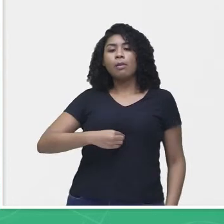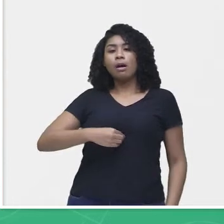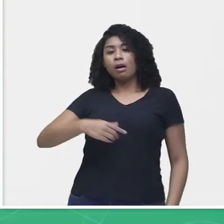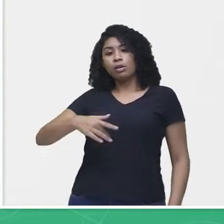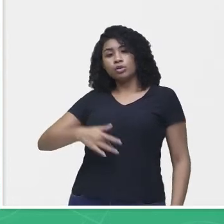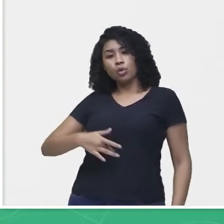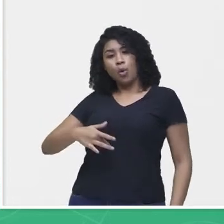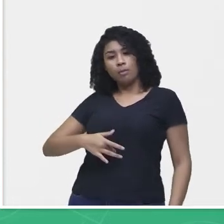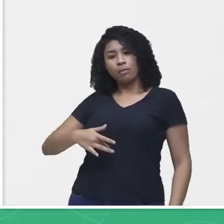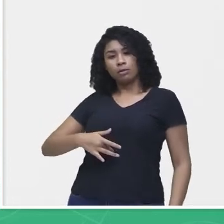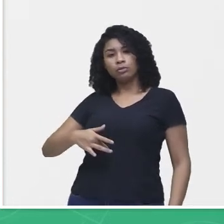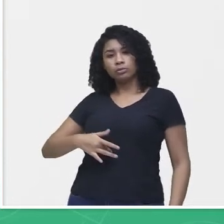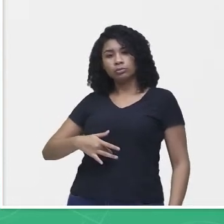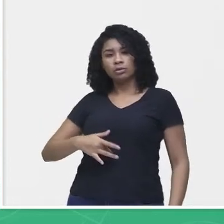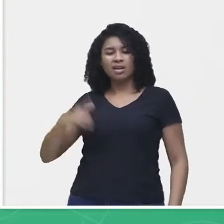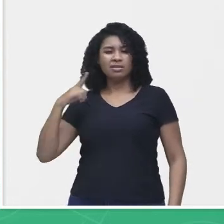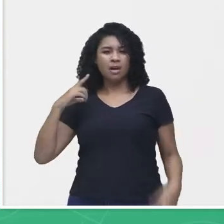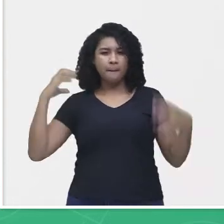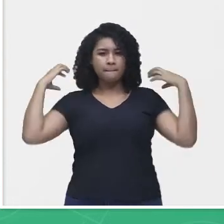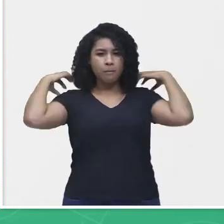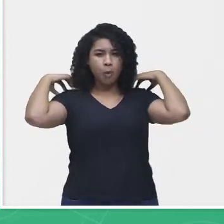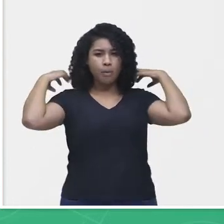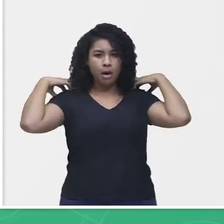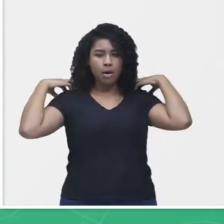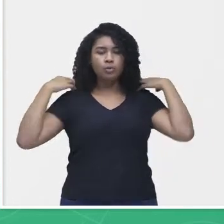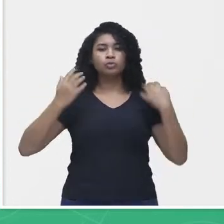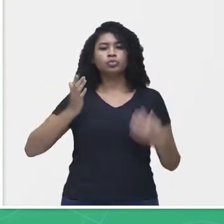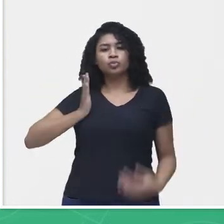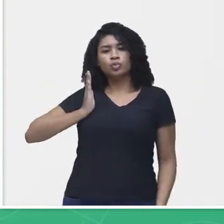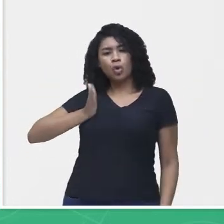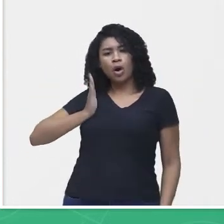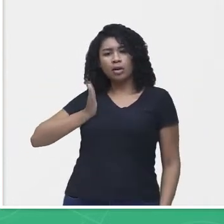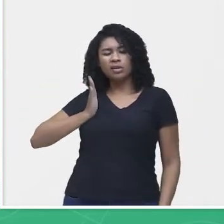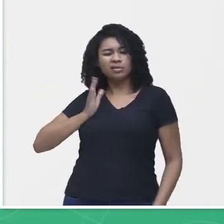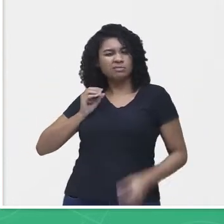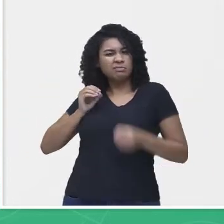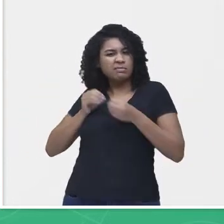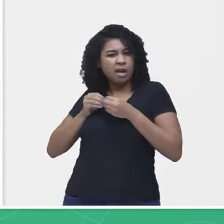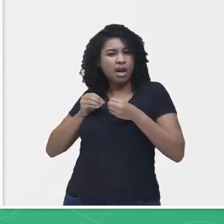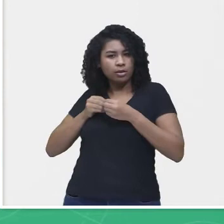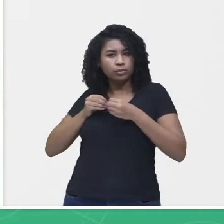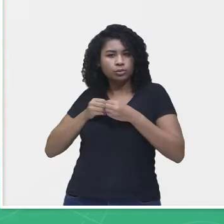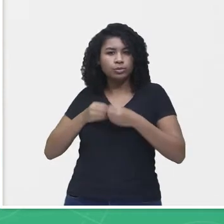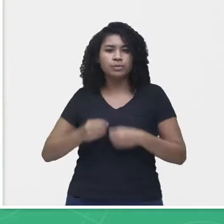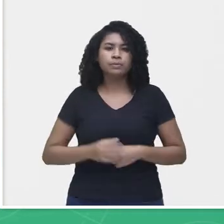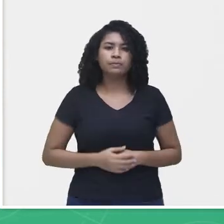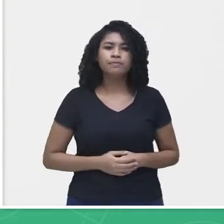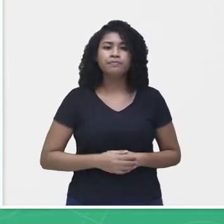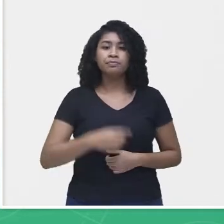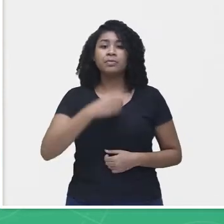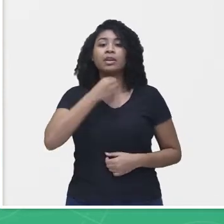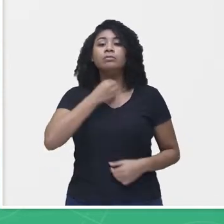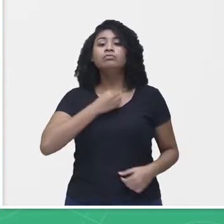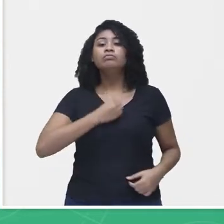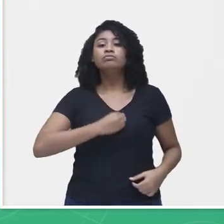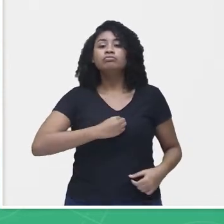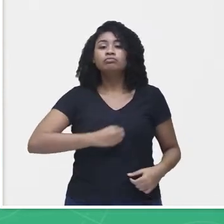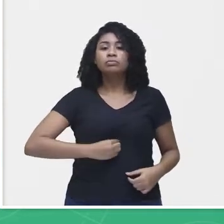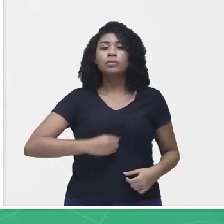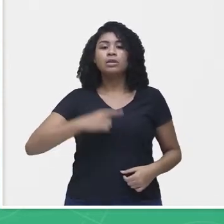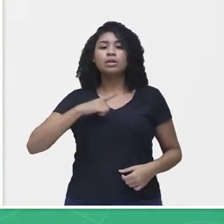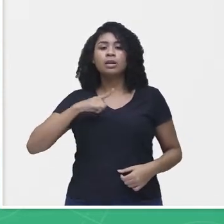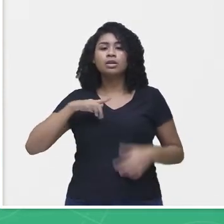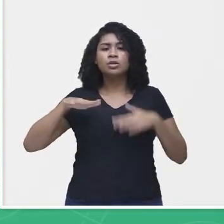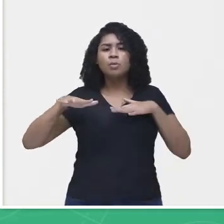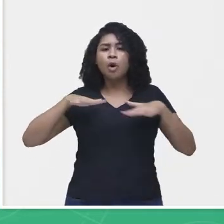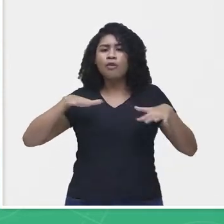situa entre os pulmões, atrás do coração. É no esôfago que ocorrem os movimentos peristálticos. Por